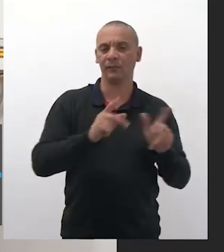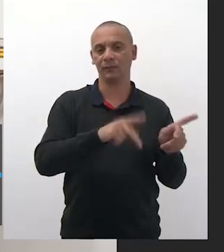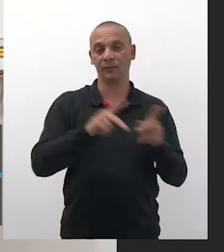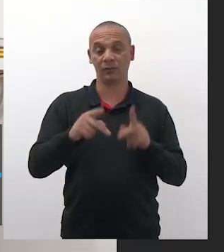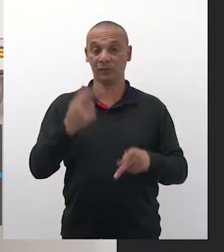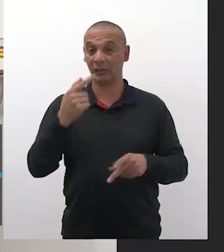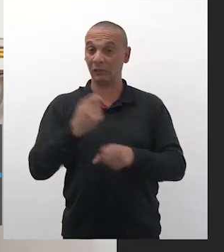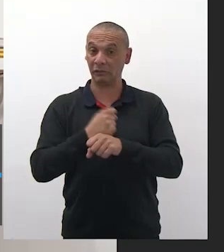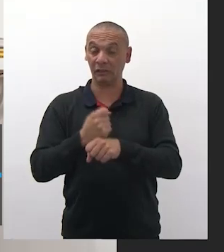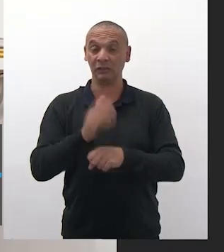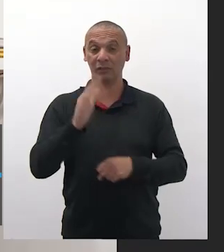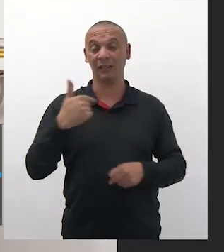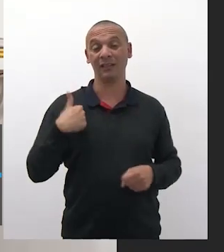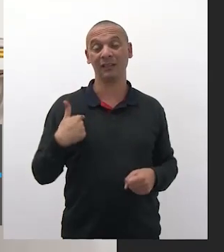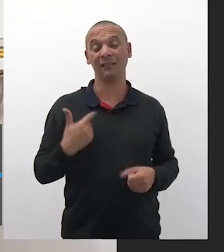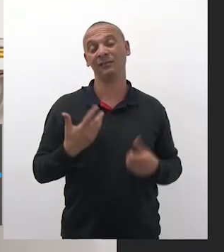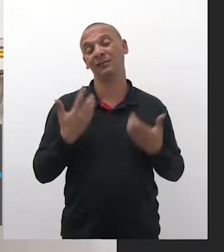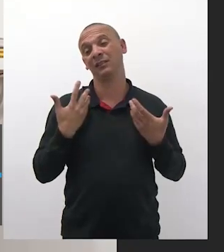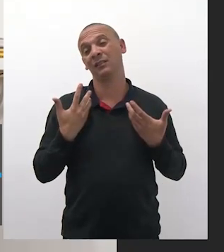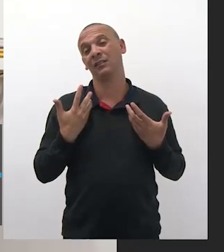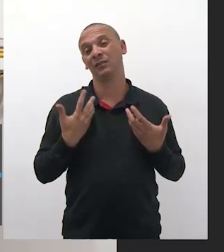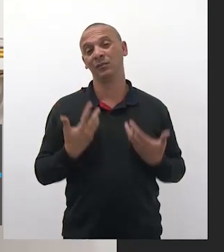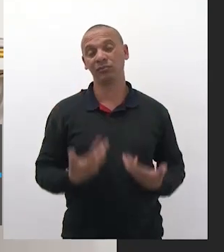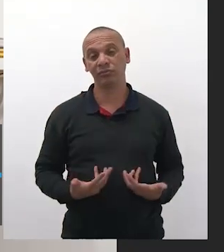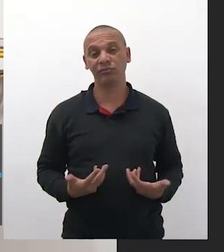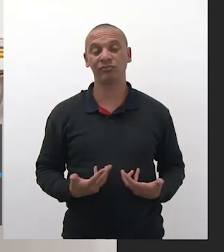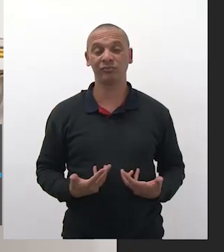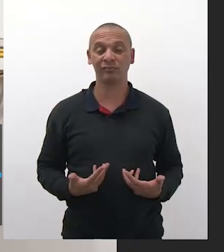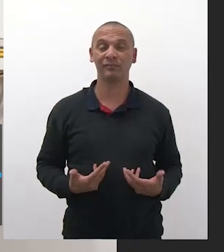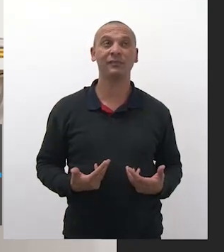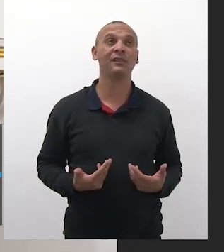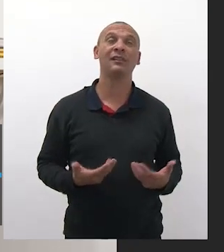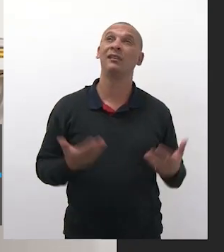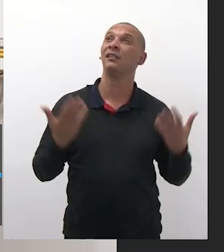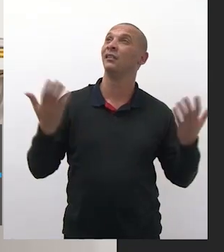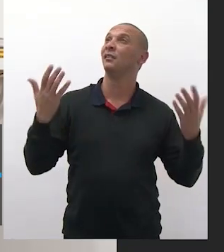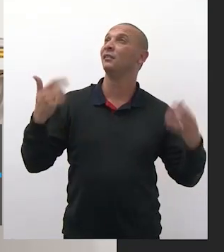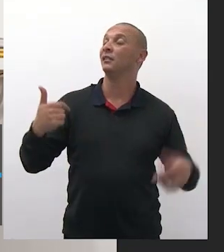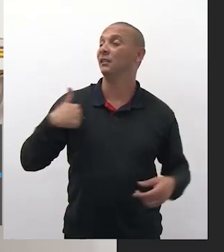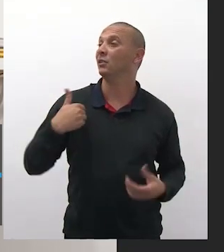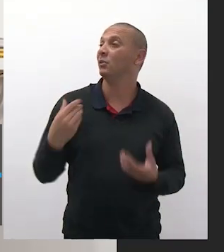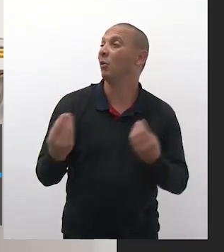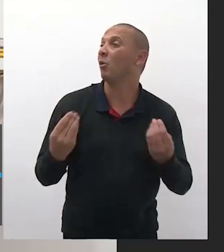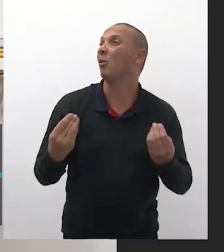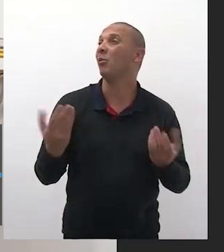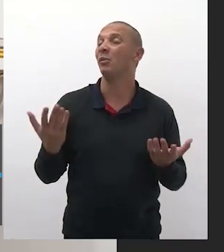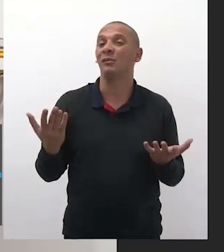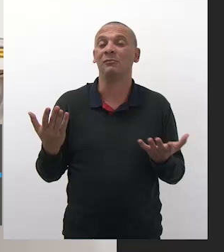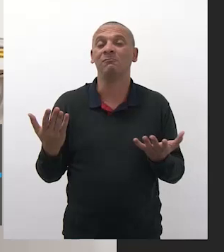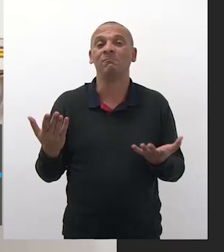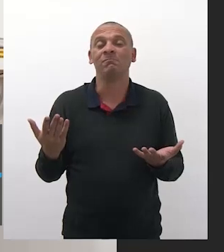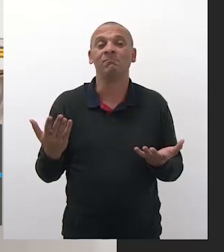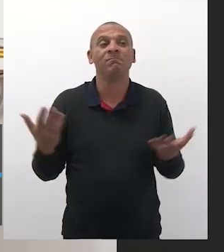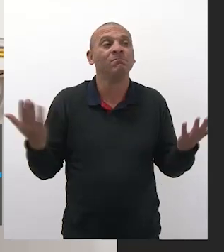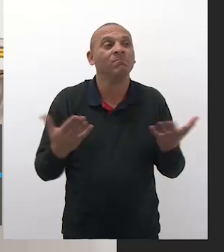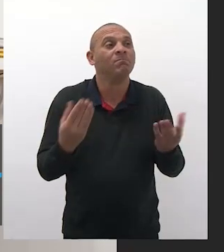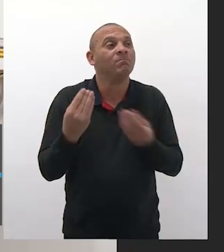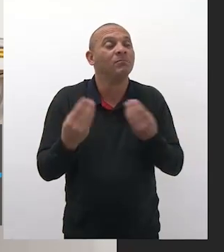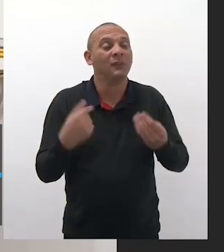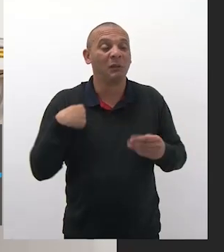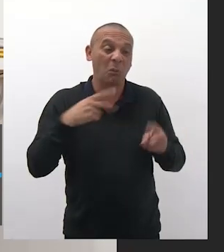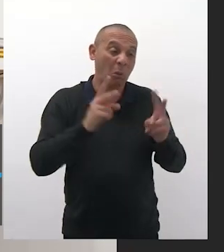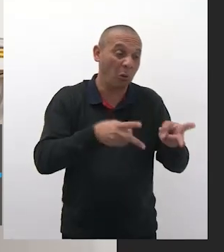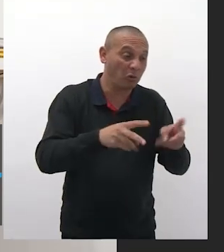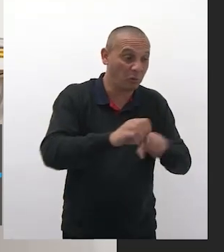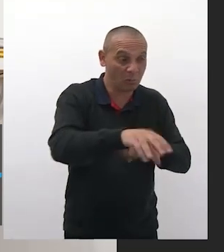fui assim me desgastando, sabe? Falei, meu Deus, o que eu faço agora, né? Eu